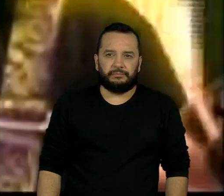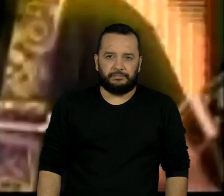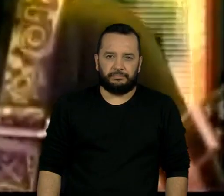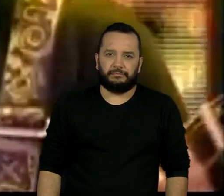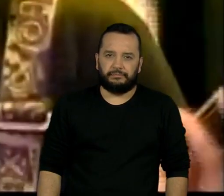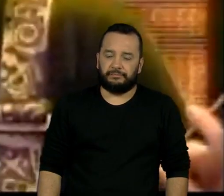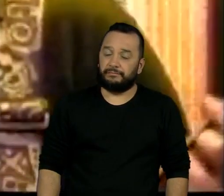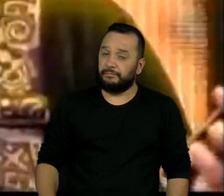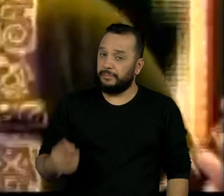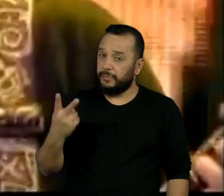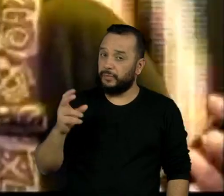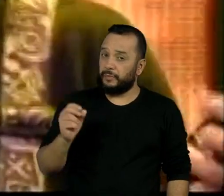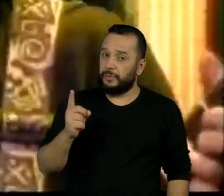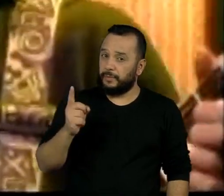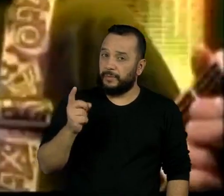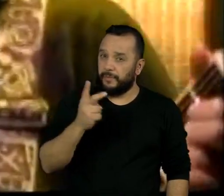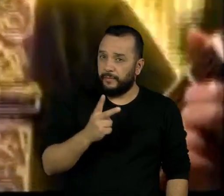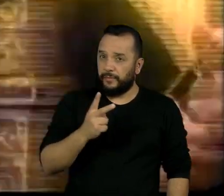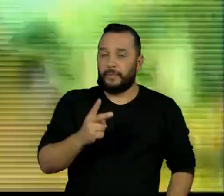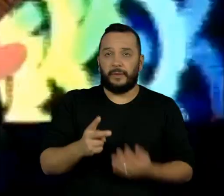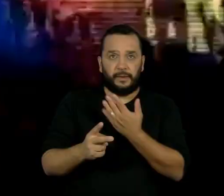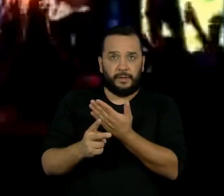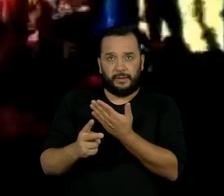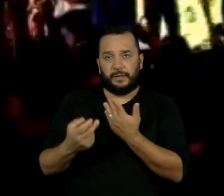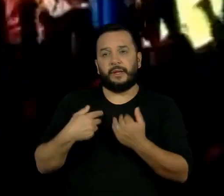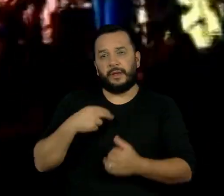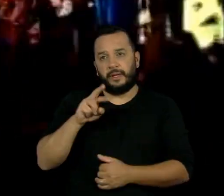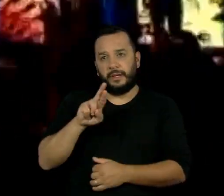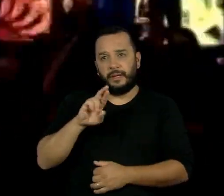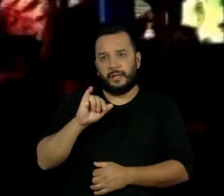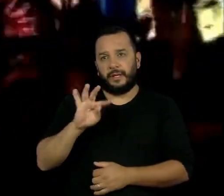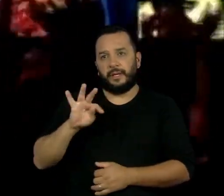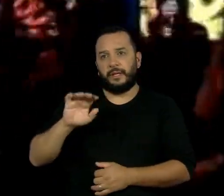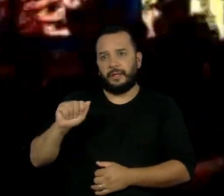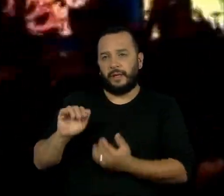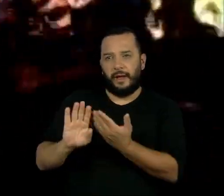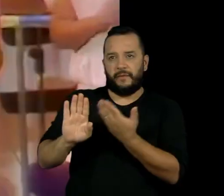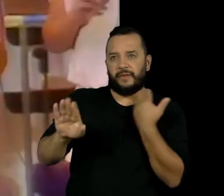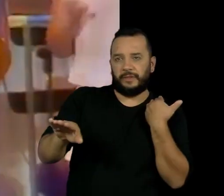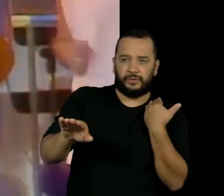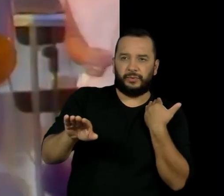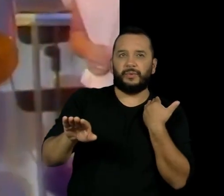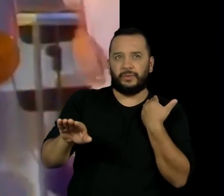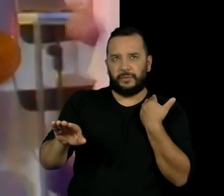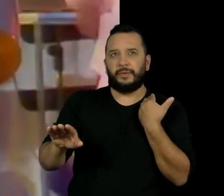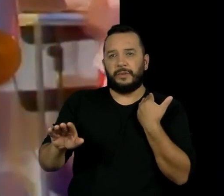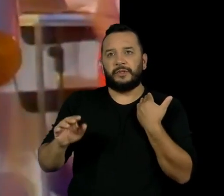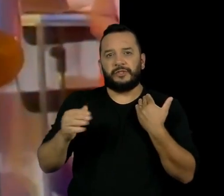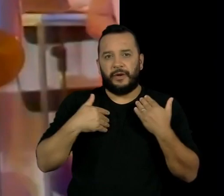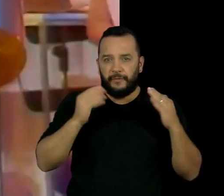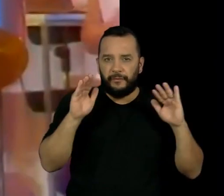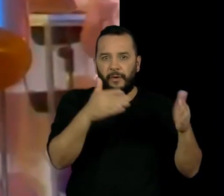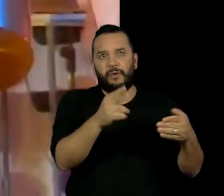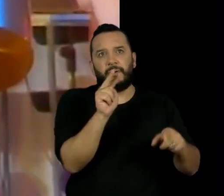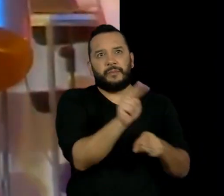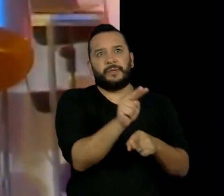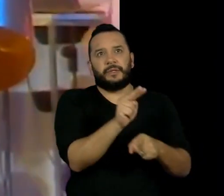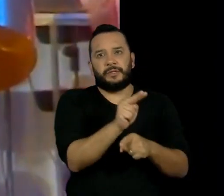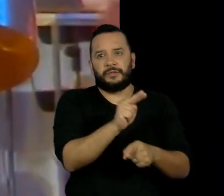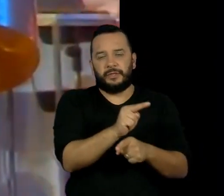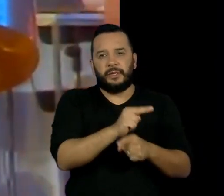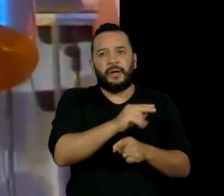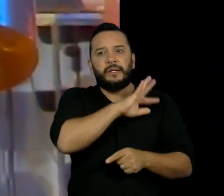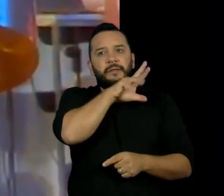Desde 2012, Rita Lee se afastou dos palcos e se dedicou mais intensamente à defesa dos animais.